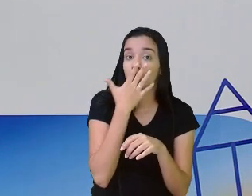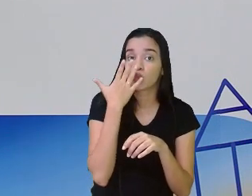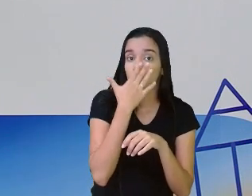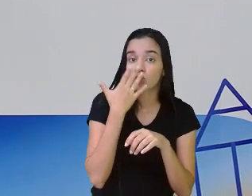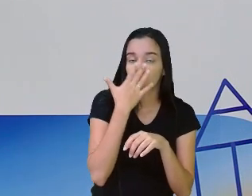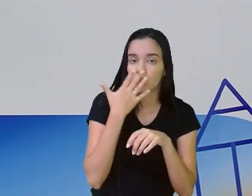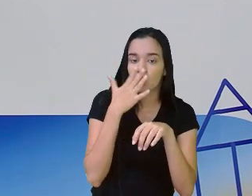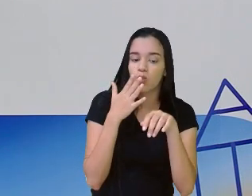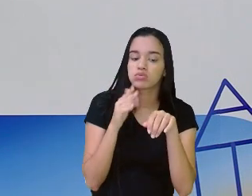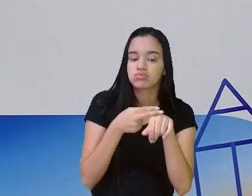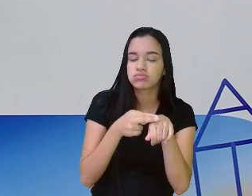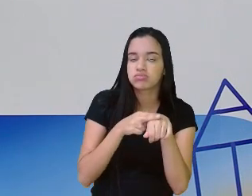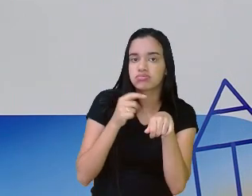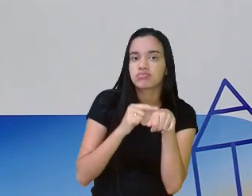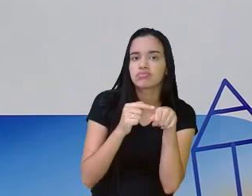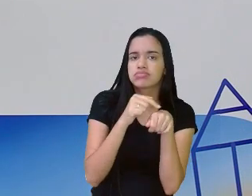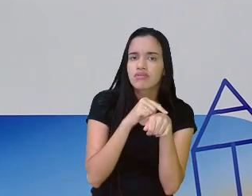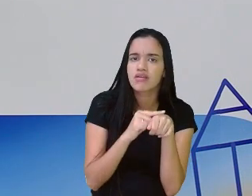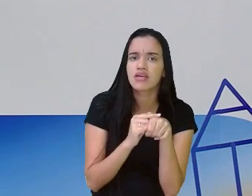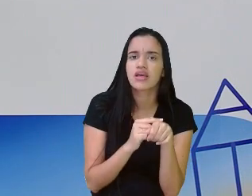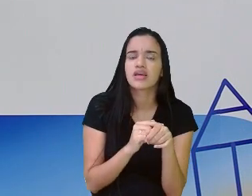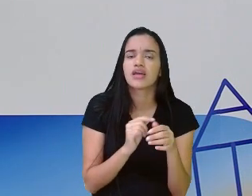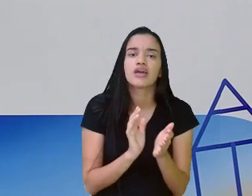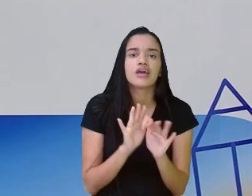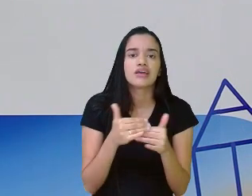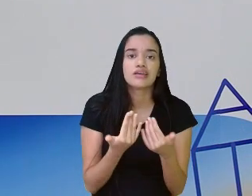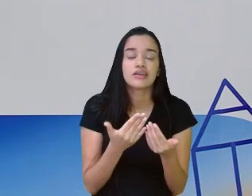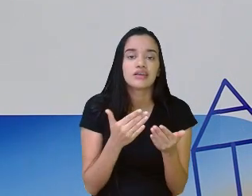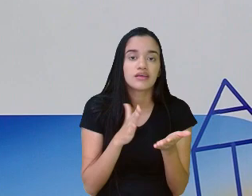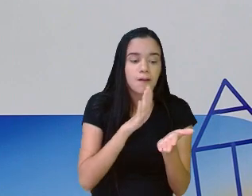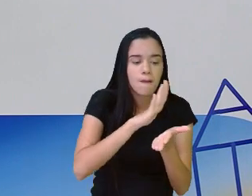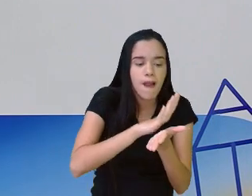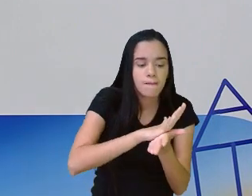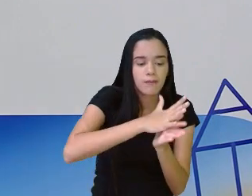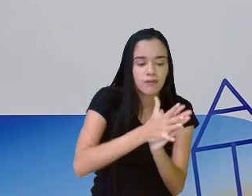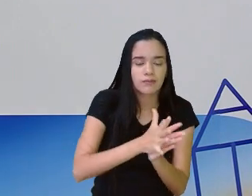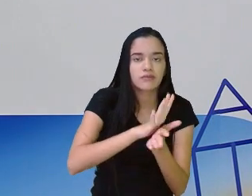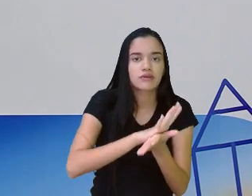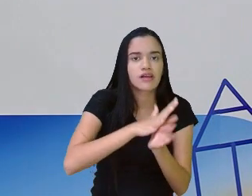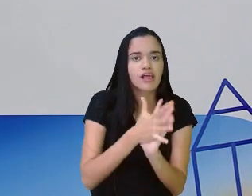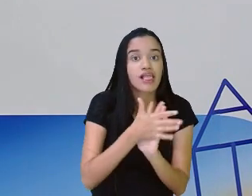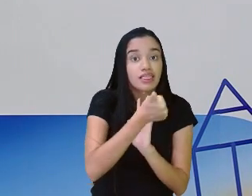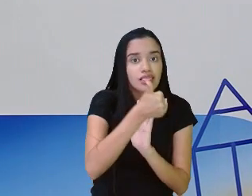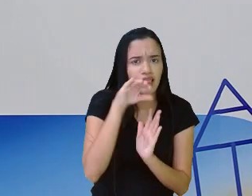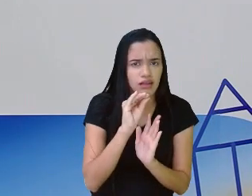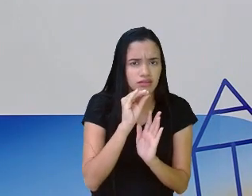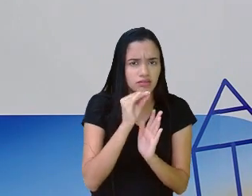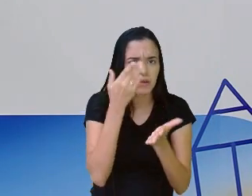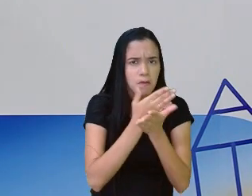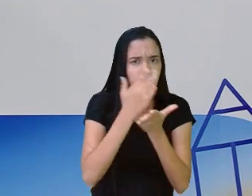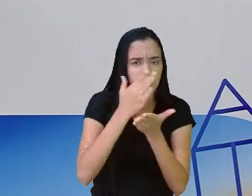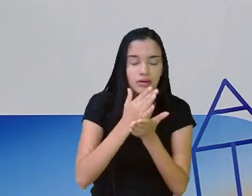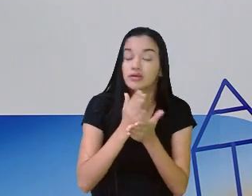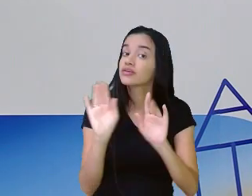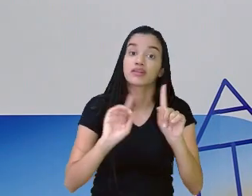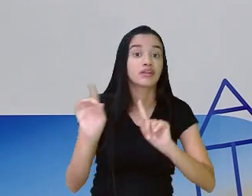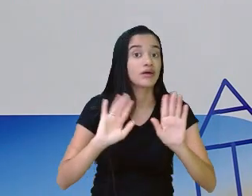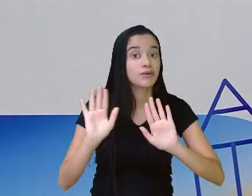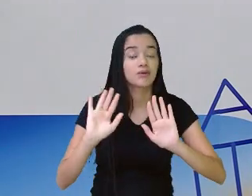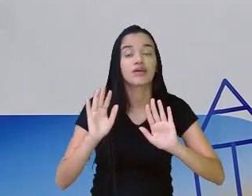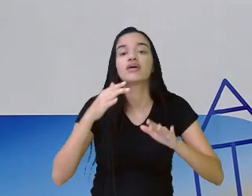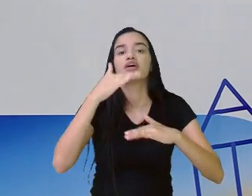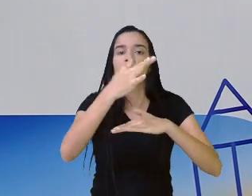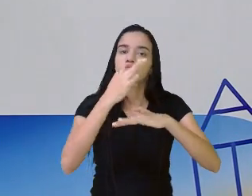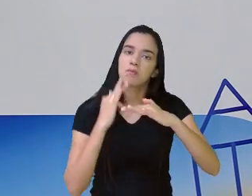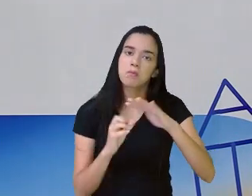se eu pegasse esse brigadeiro e amassasse ele todo em 10 partes, não. O que eu estou querendo dizer é que numa fração eu